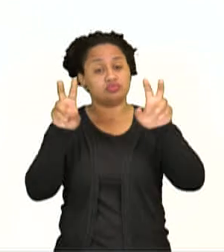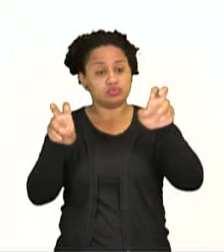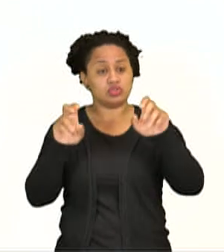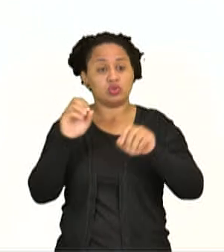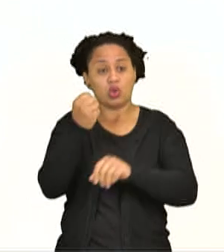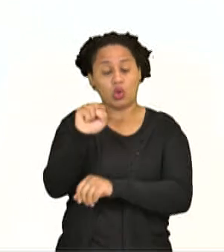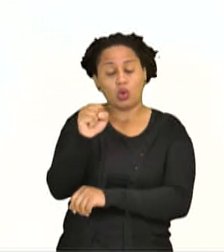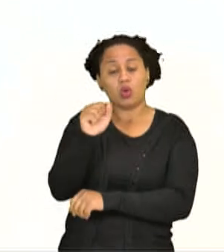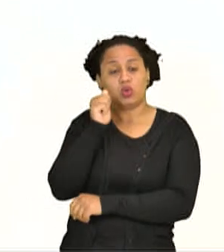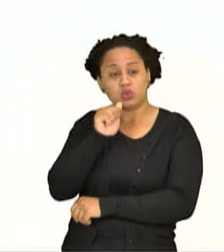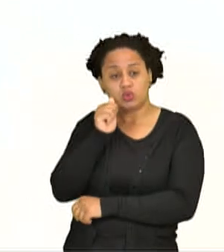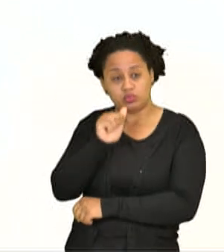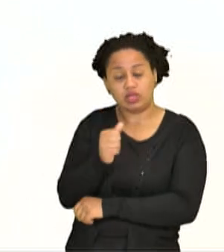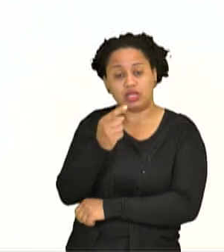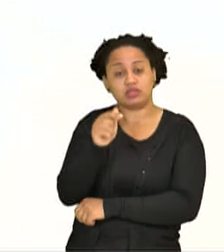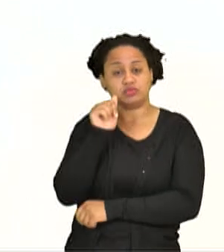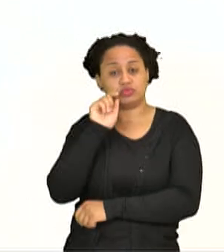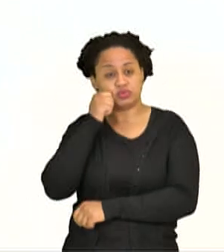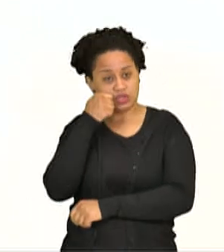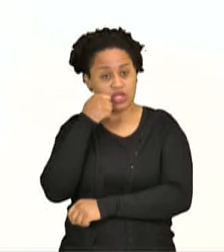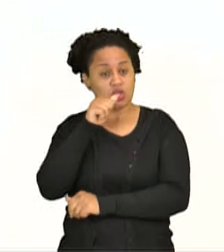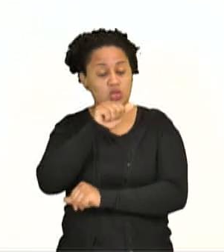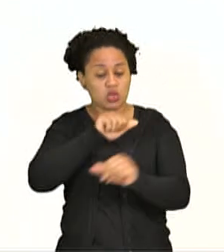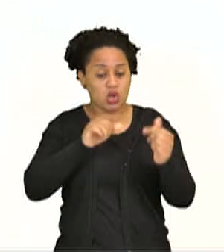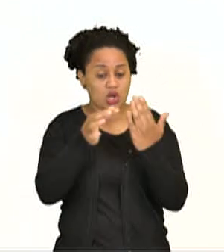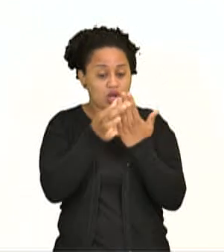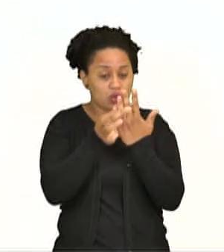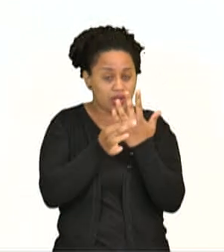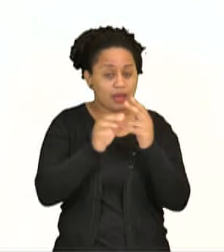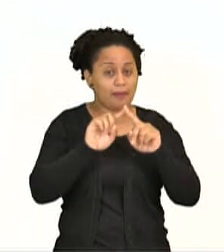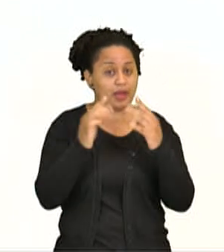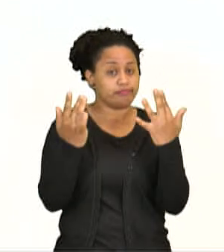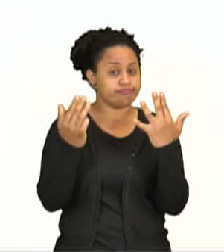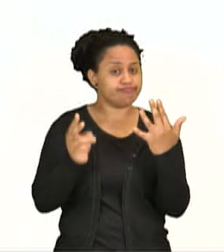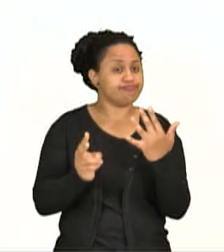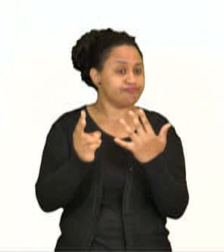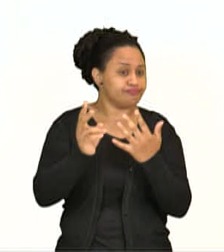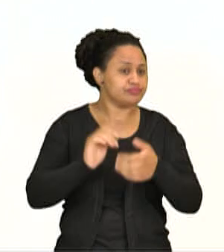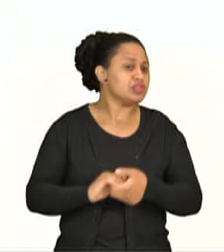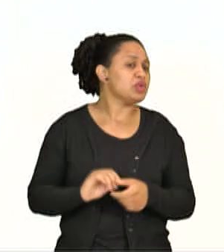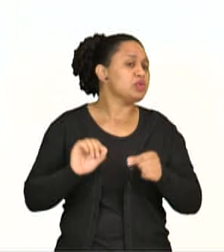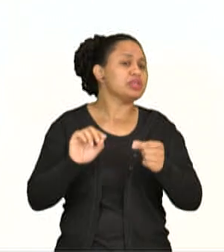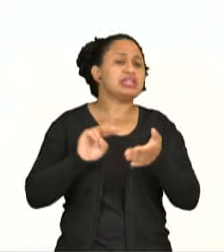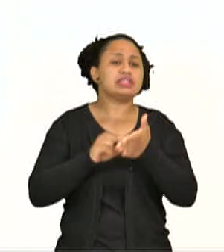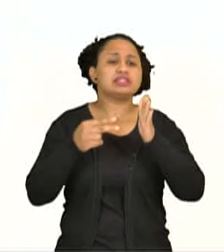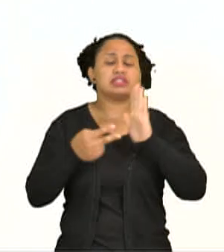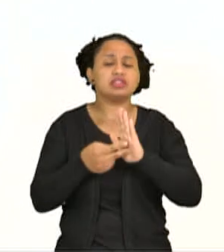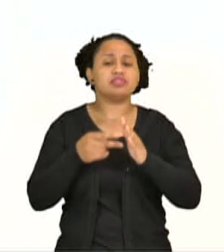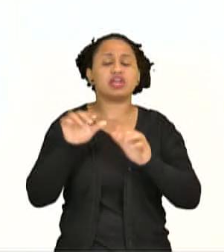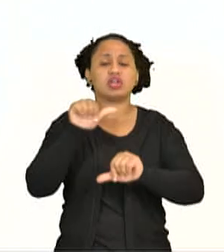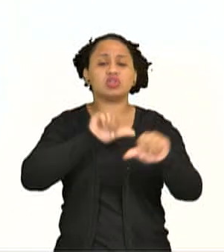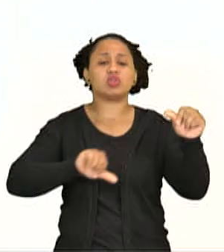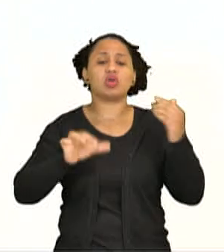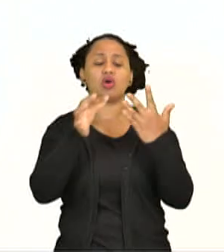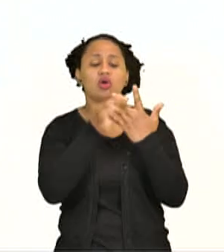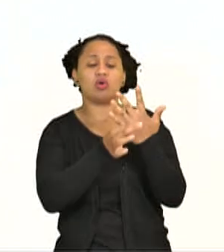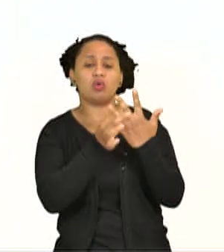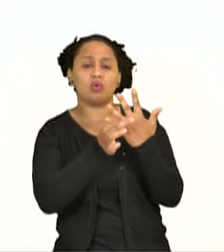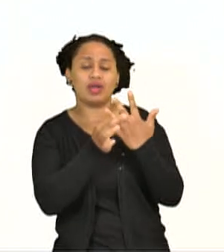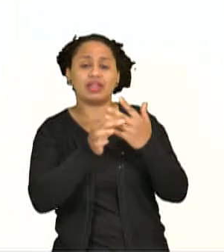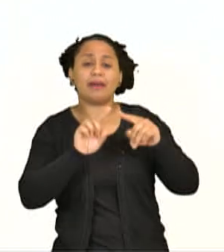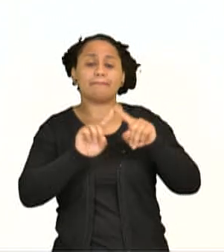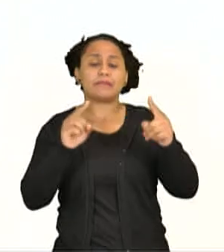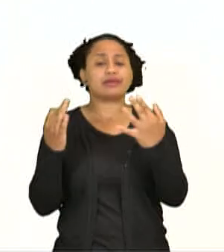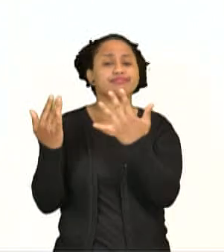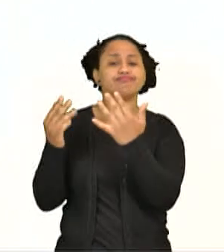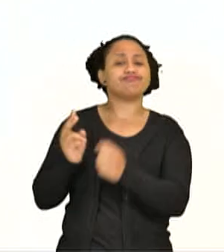e um Segredo. Trocam-se os anéis, ficam os dedos. O que essa expressão trocam-se os anéis